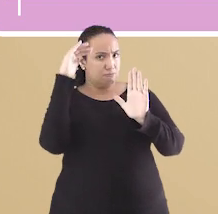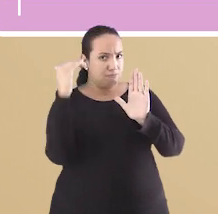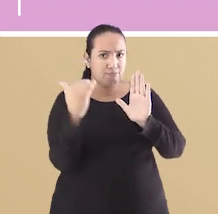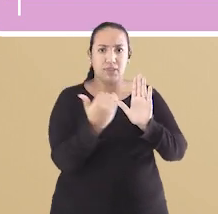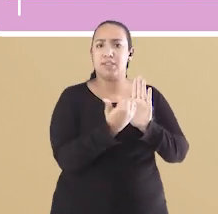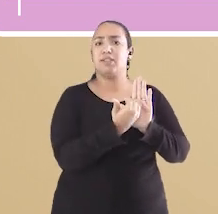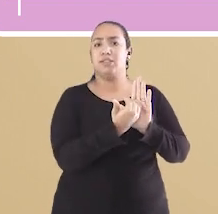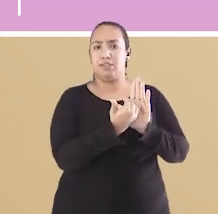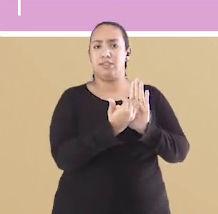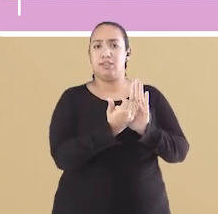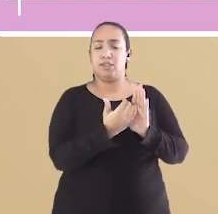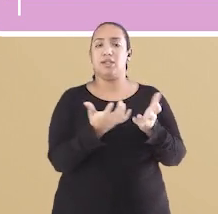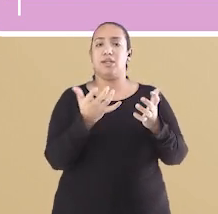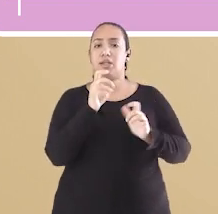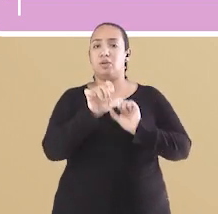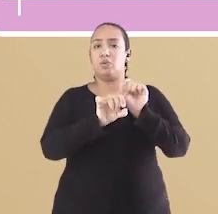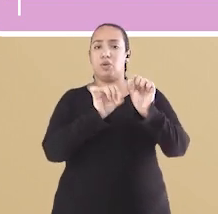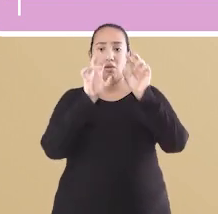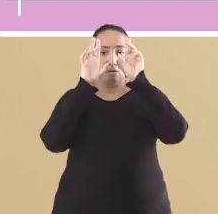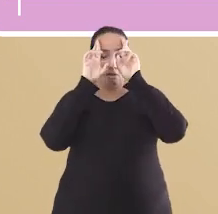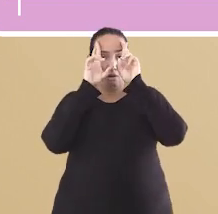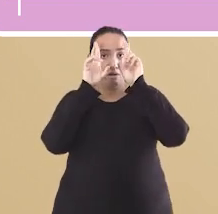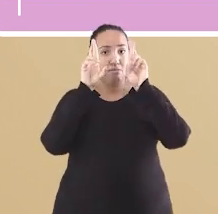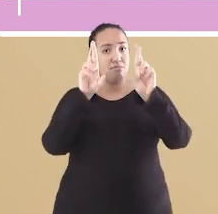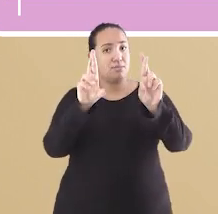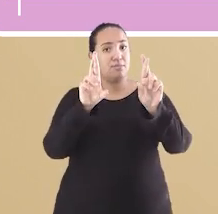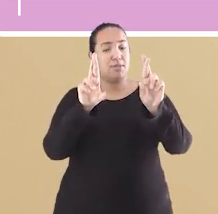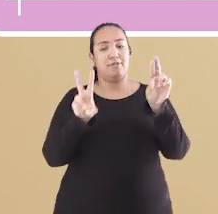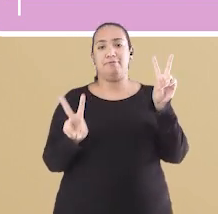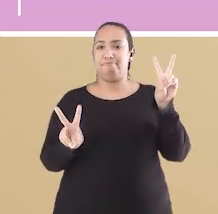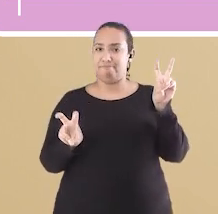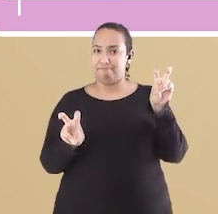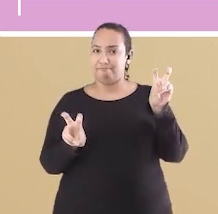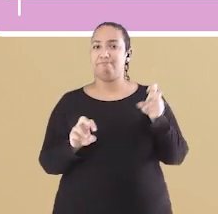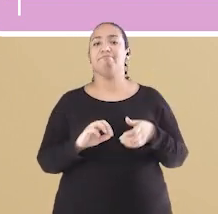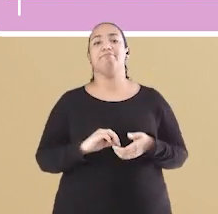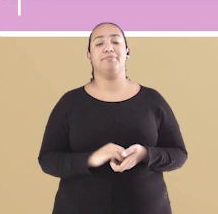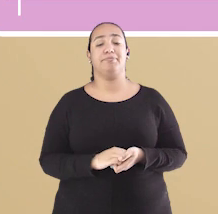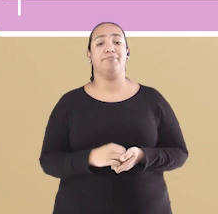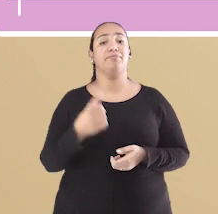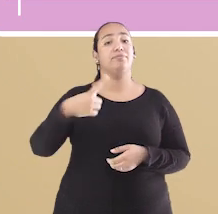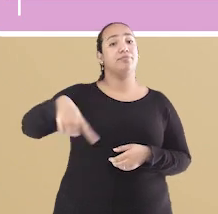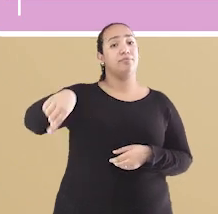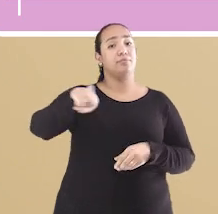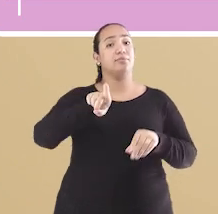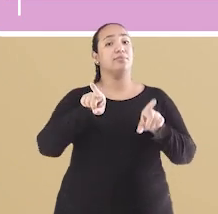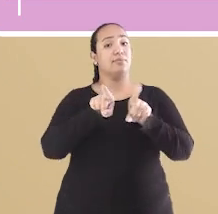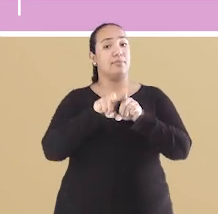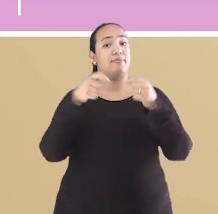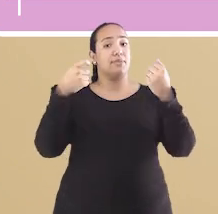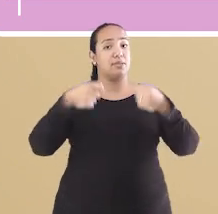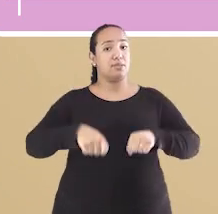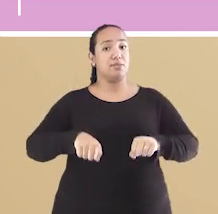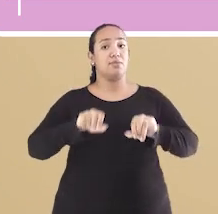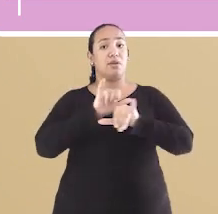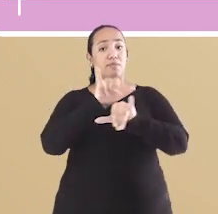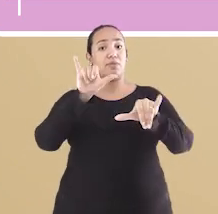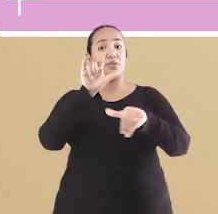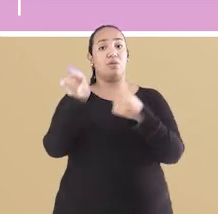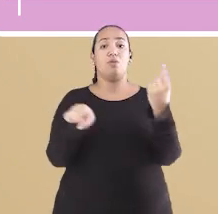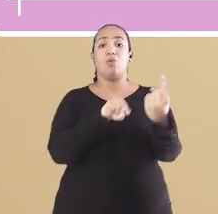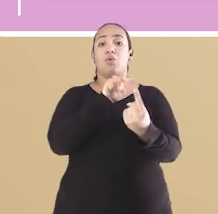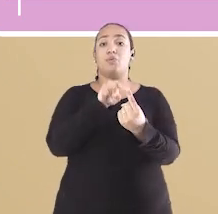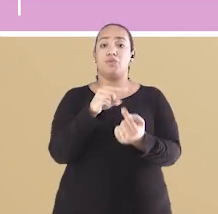si o mesmo respeito, fecha aspas. Claro, não podemos deixar de considerar também o objetivo da nossa aula, que é o